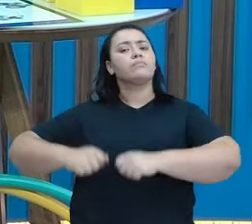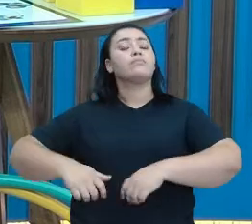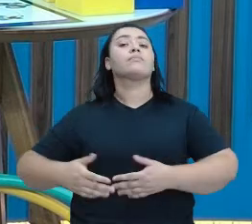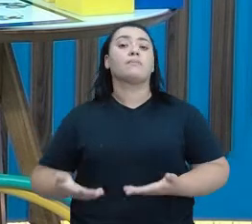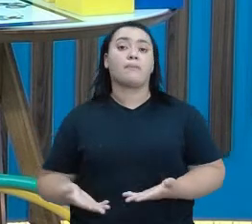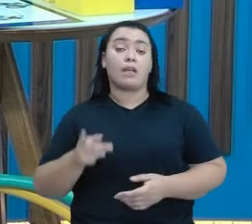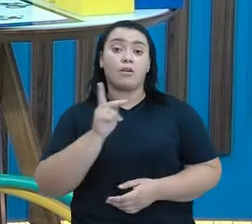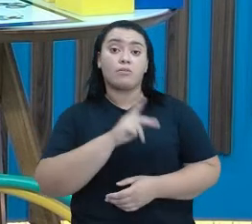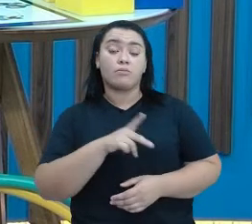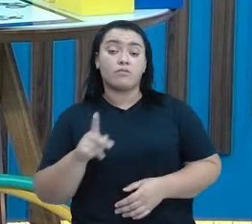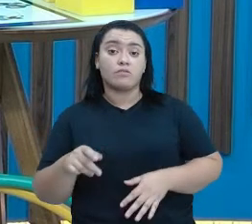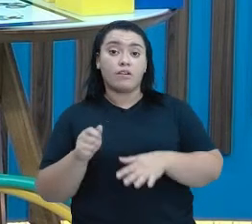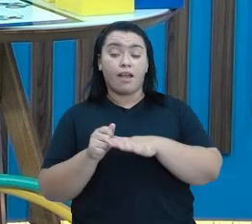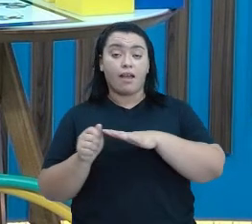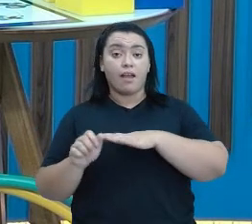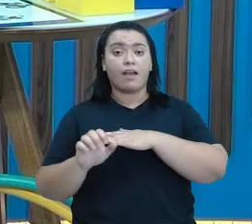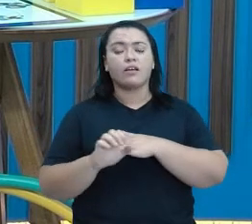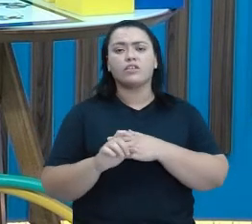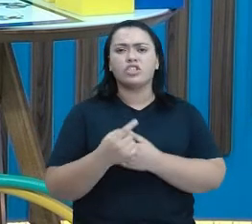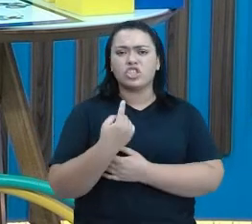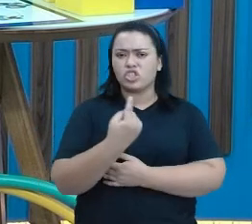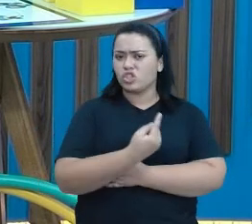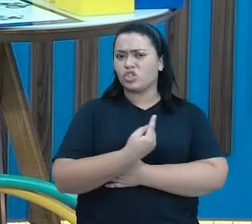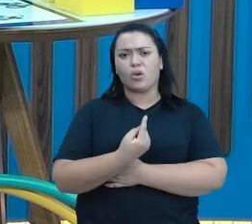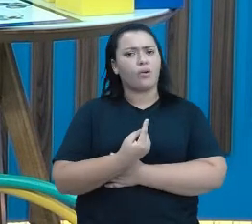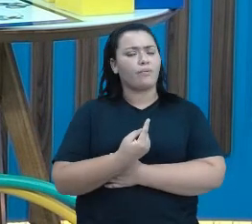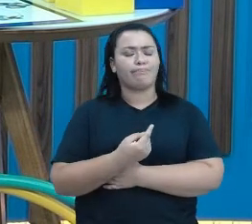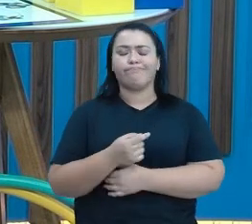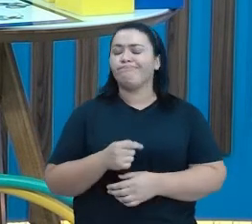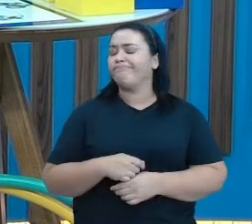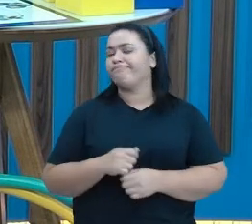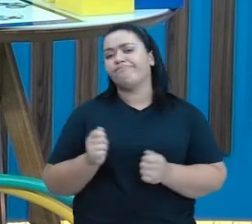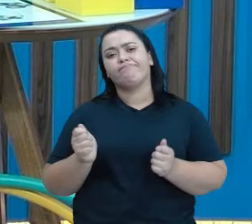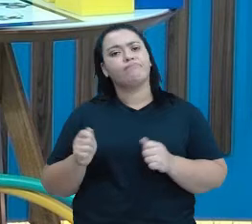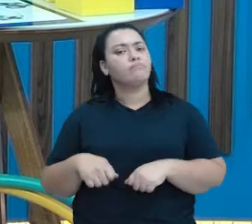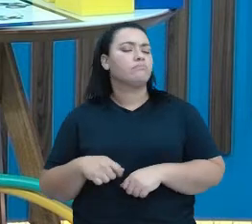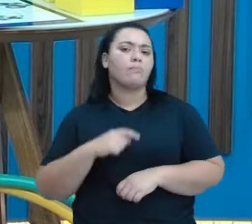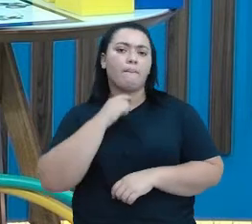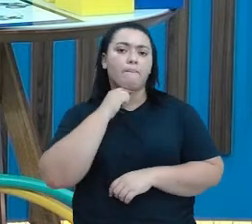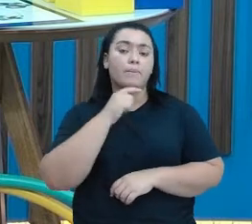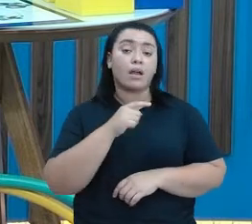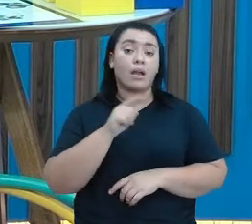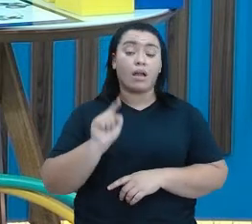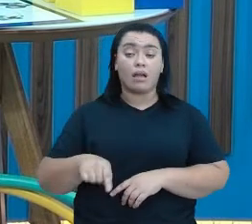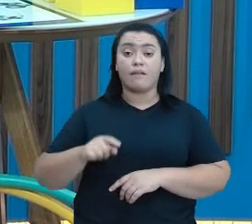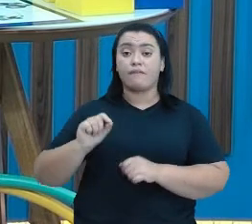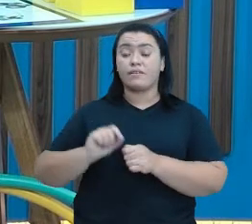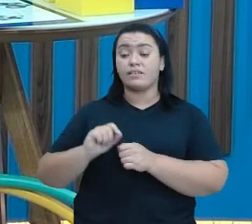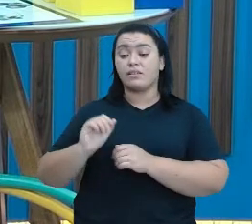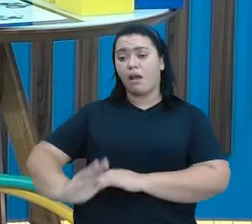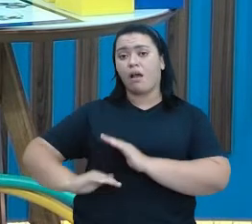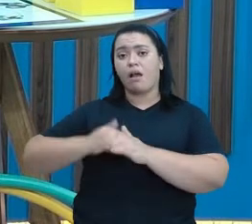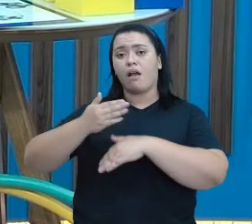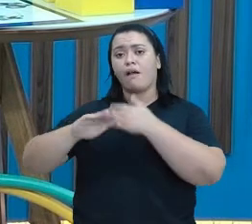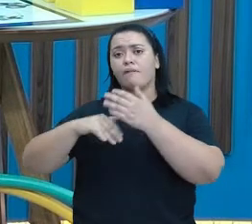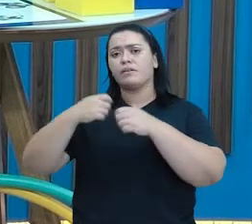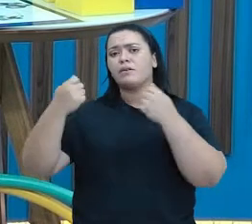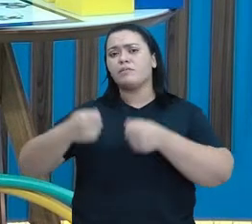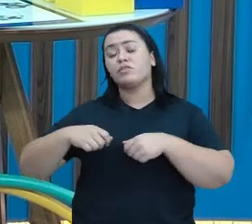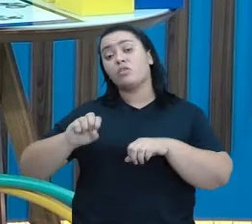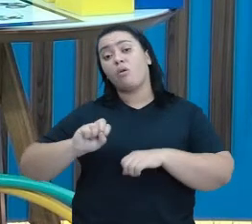professor da sala de recurso, ele sozinho não vai conseguir os avanços necessários